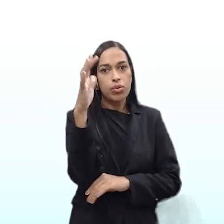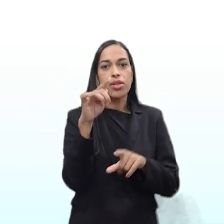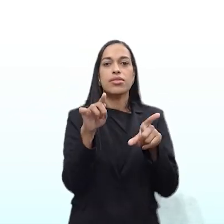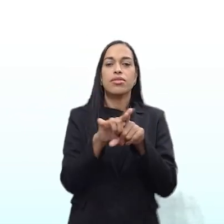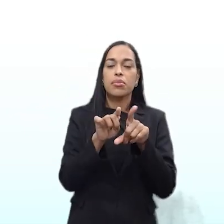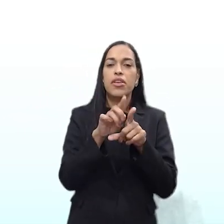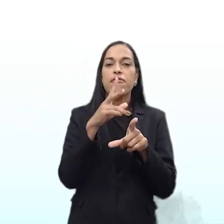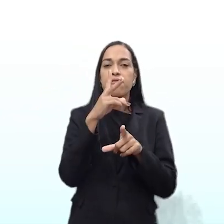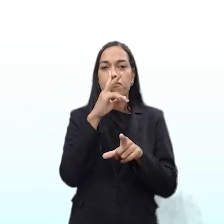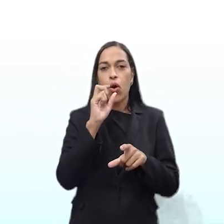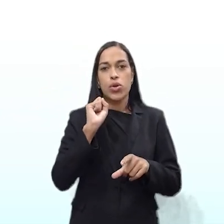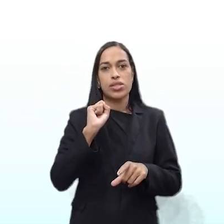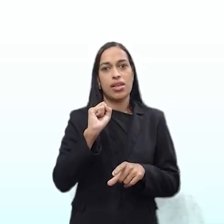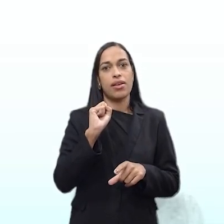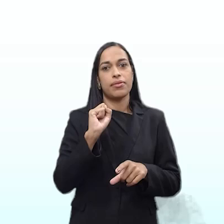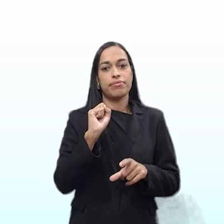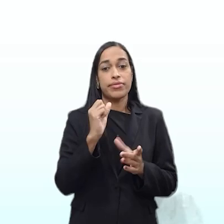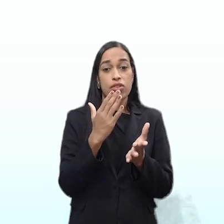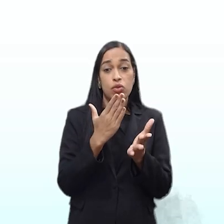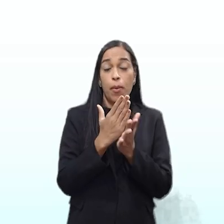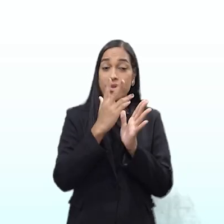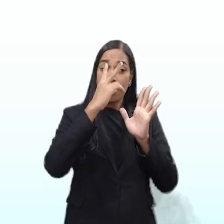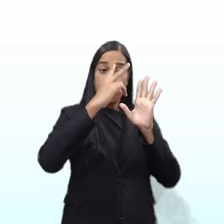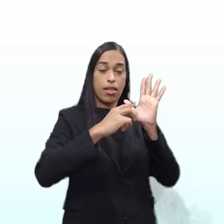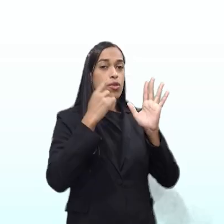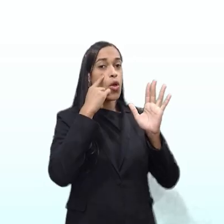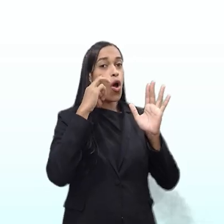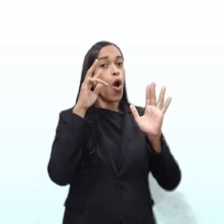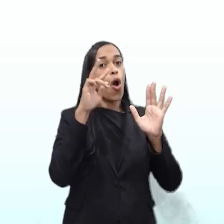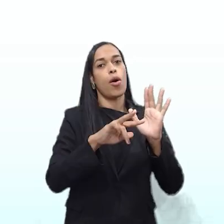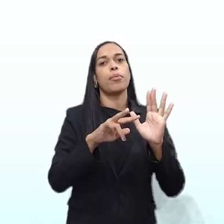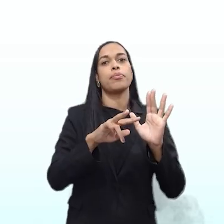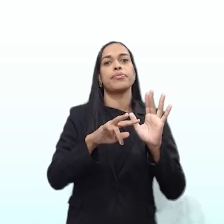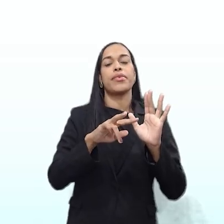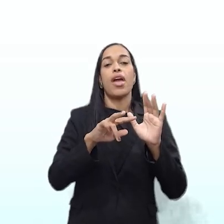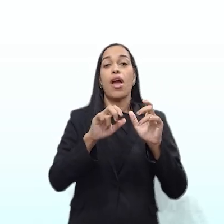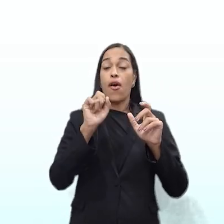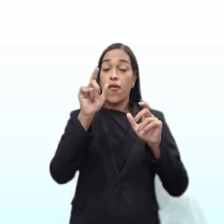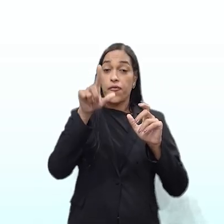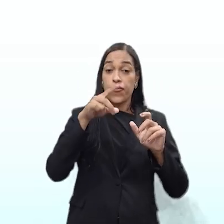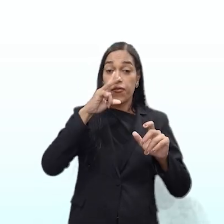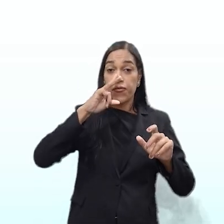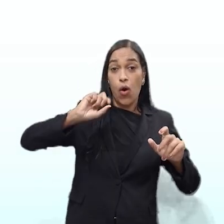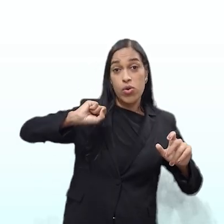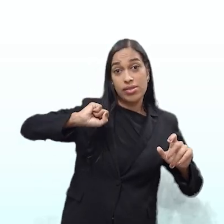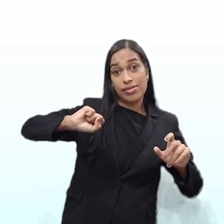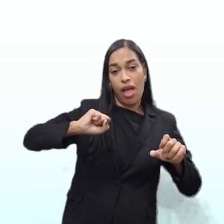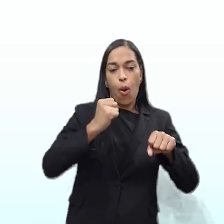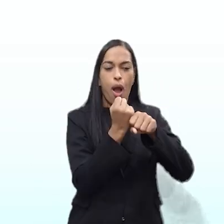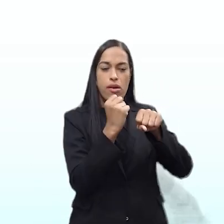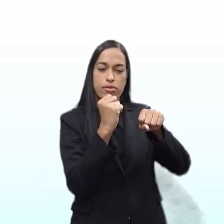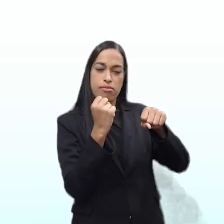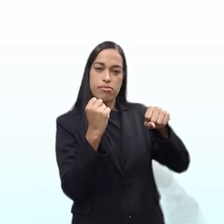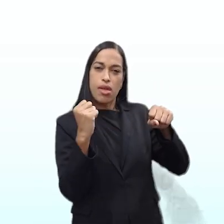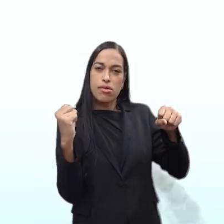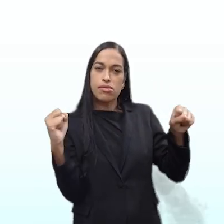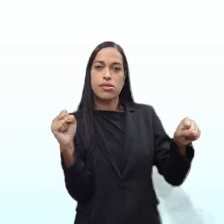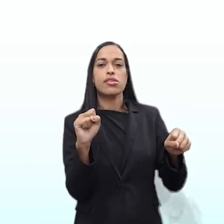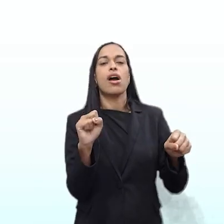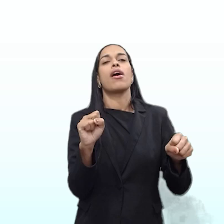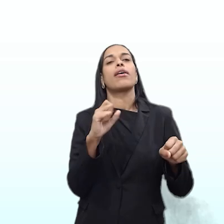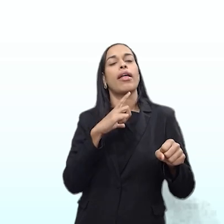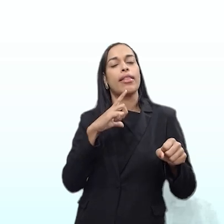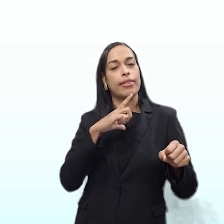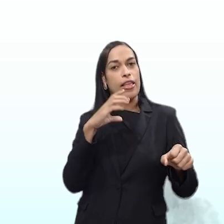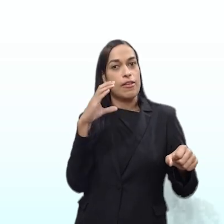essas forças. Antes da gente começar, lembre que força é uma grandeza vetorial. Isso quer dizer que ela tem intensidade, ela tem